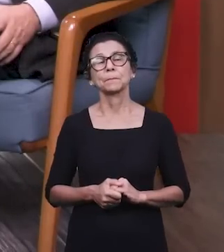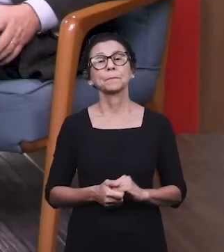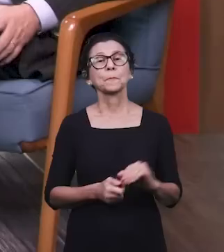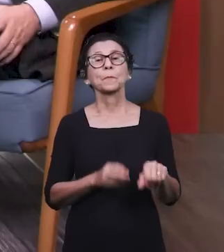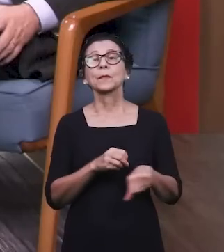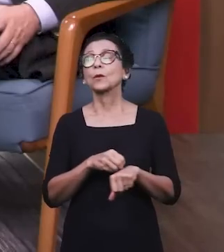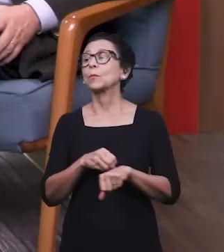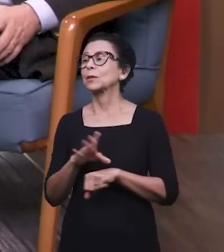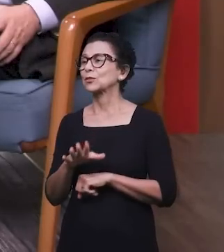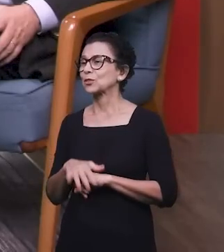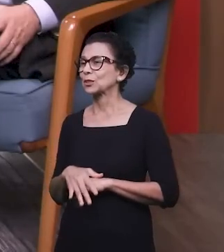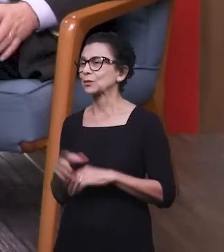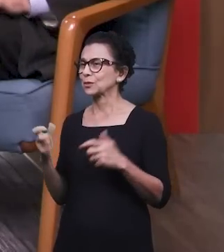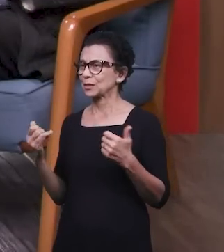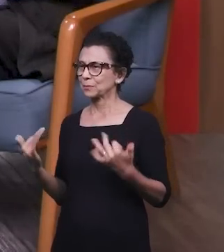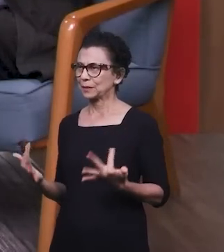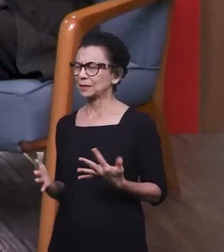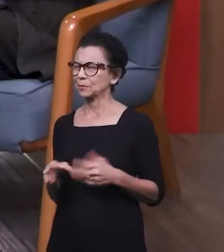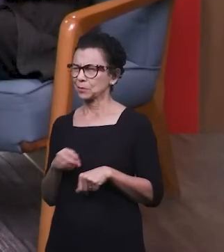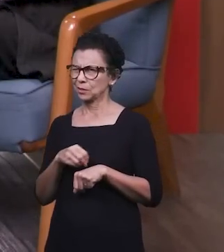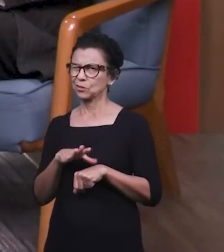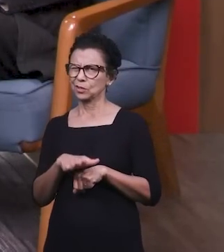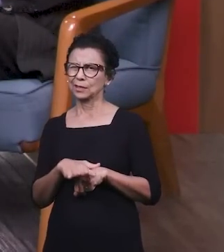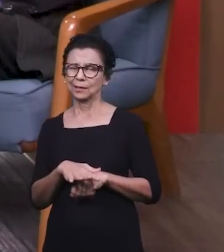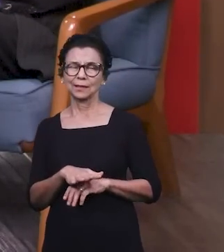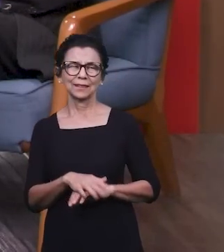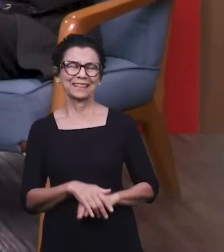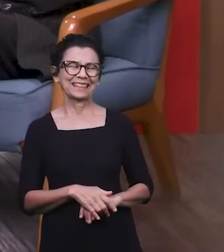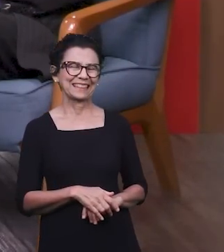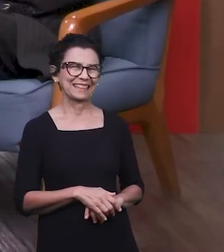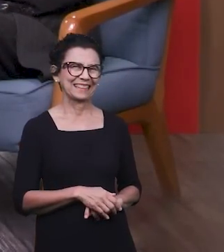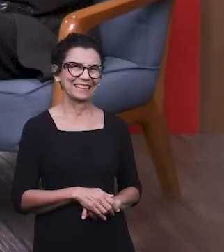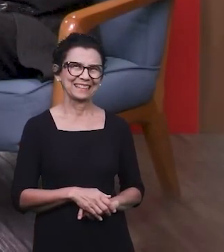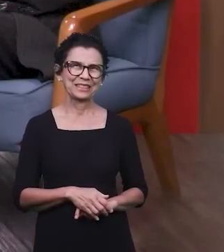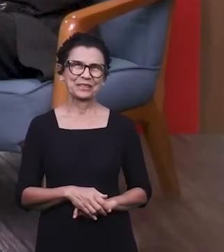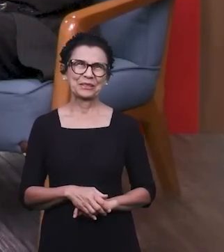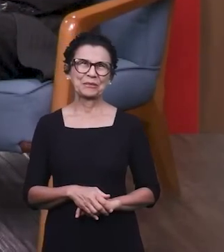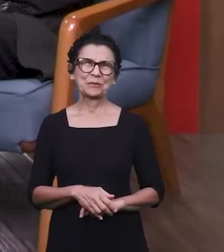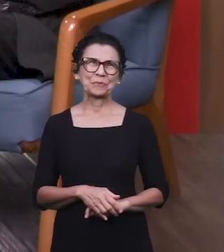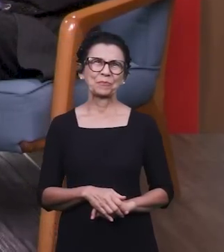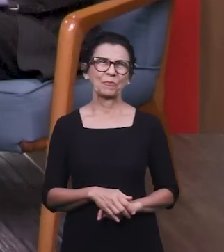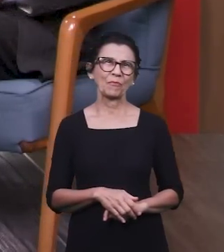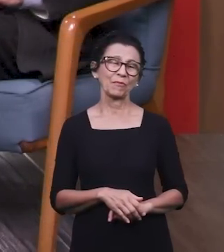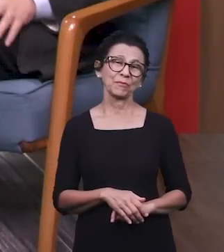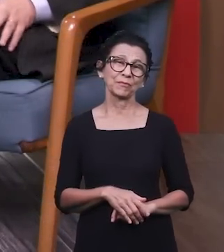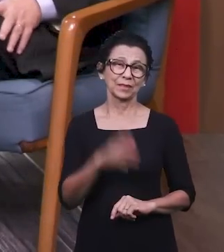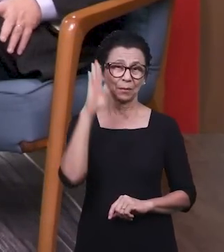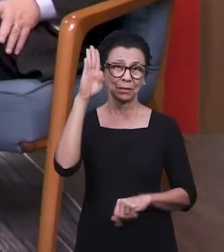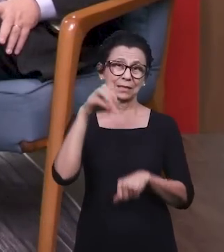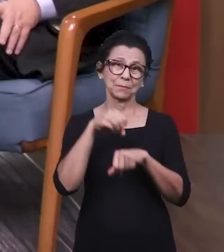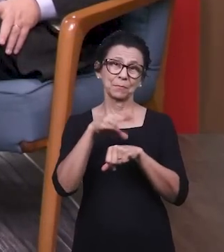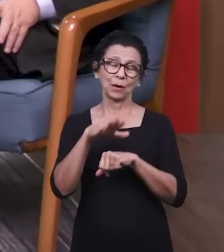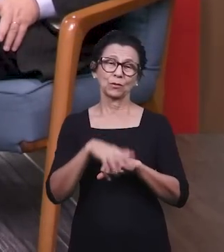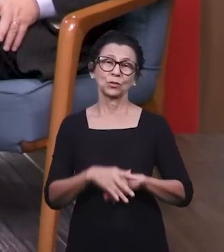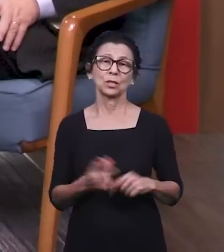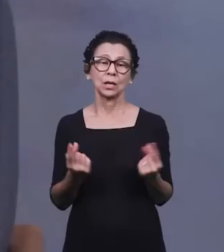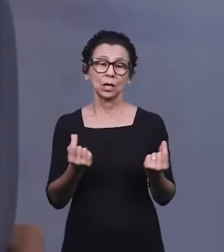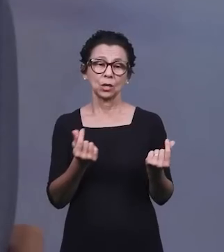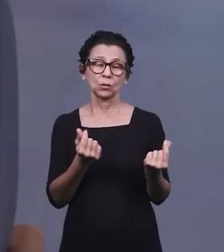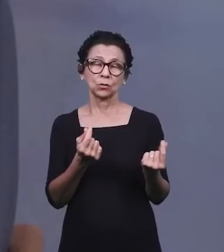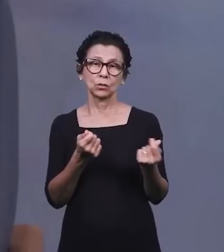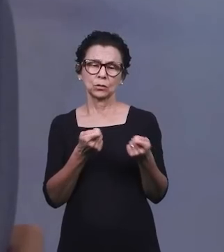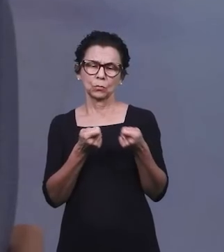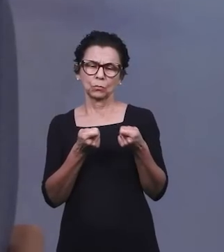gente já até falou um pouquinho dessas dicas, Sobra mês no final do mês. A dica principal é ter um controle financeiro, que nós